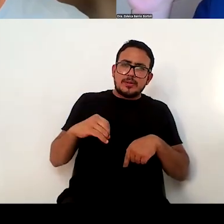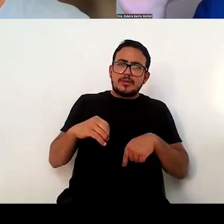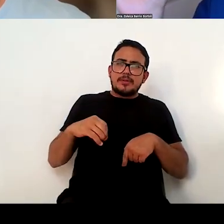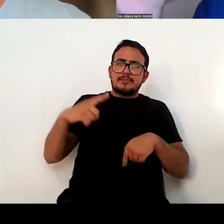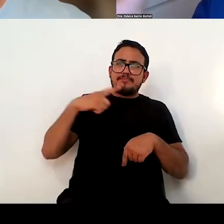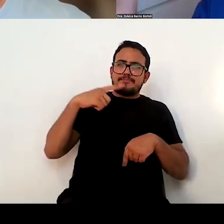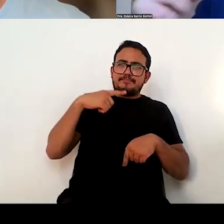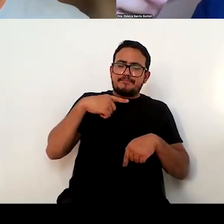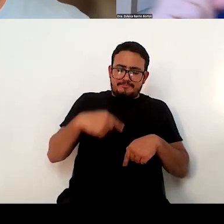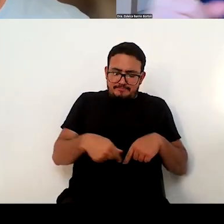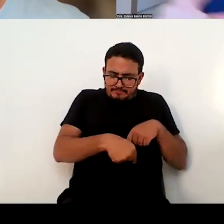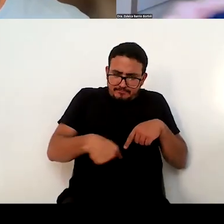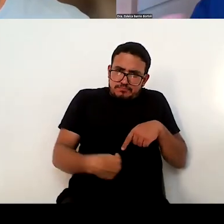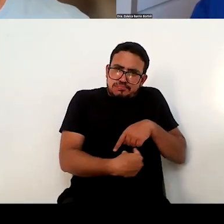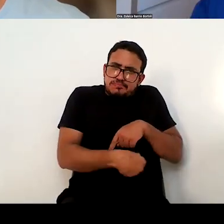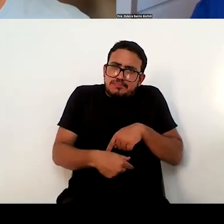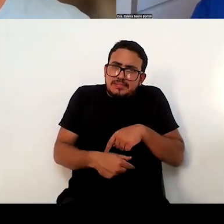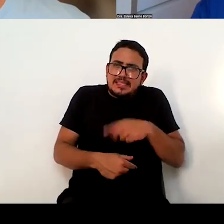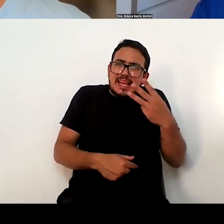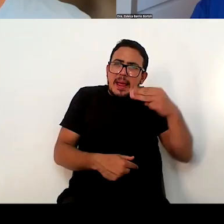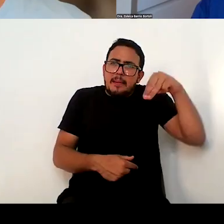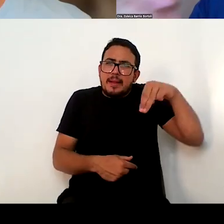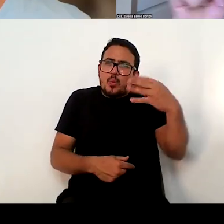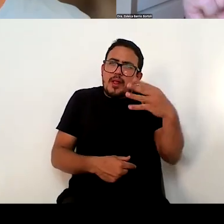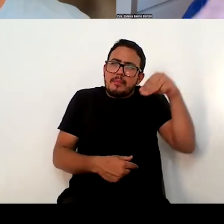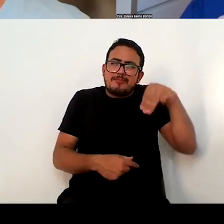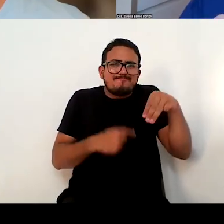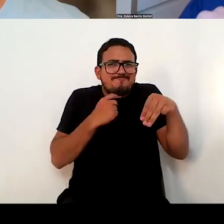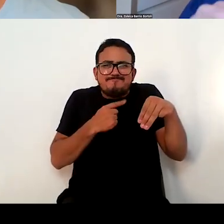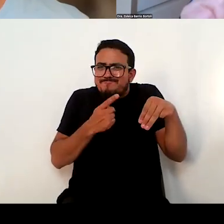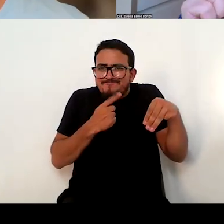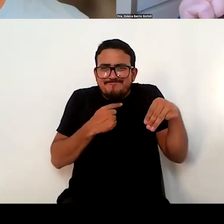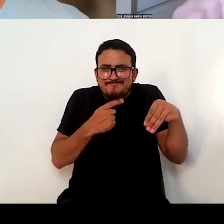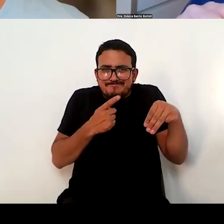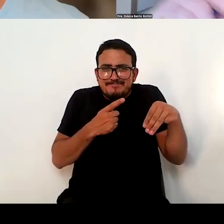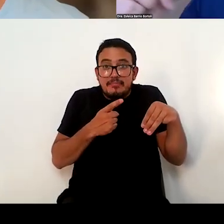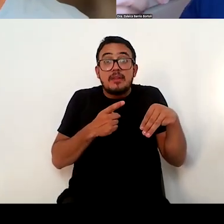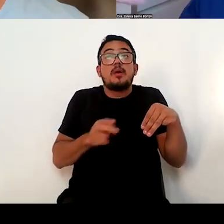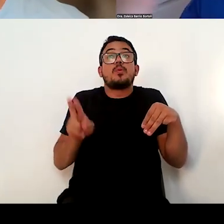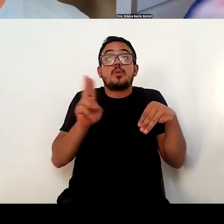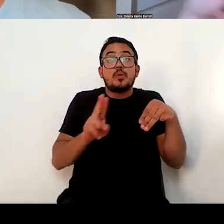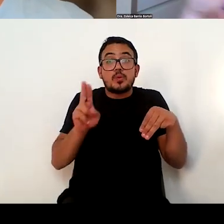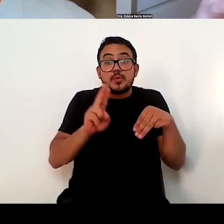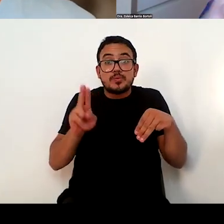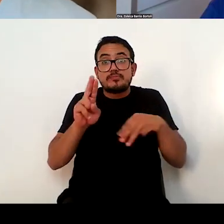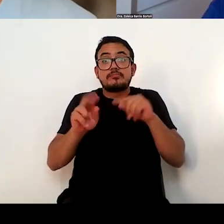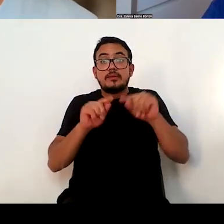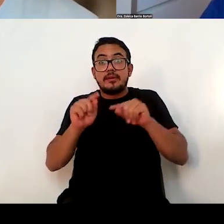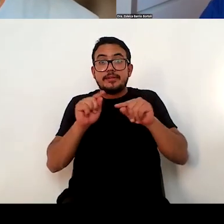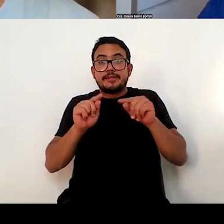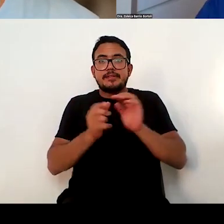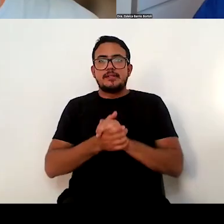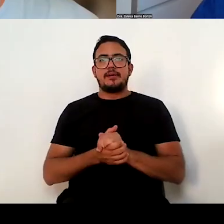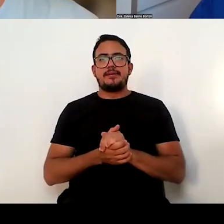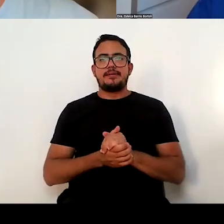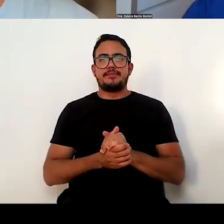não consegue chegar. Então, para essas lesões, a gente usa cápsula, tá? Se a gente quiser ver esse intervalo que a gente não